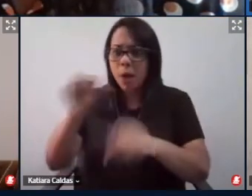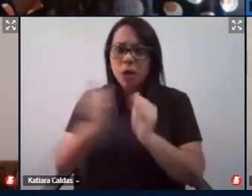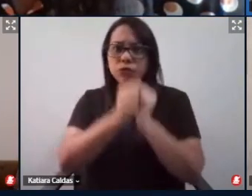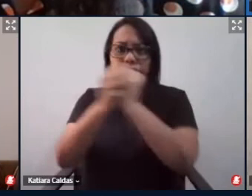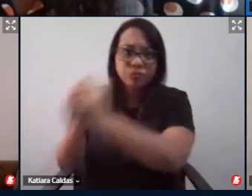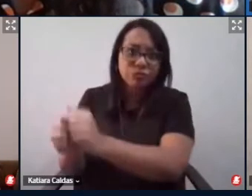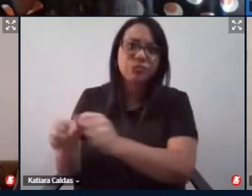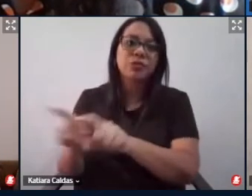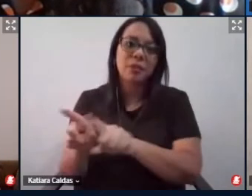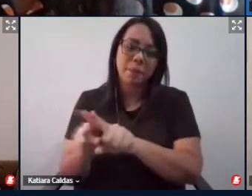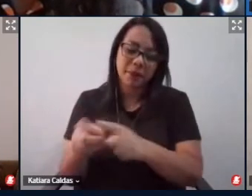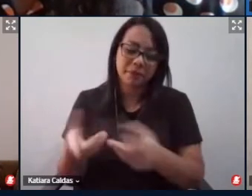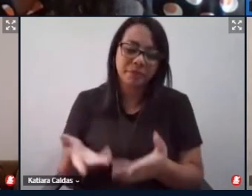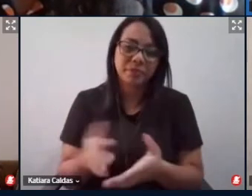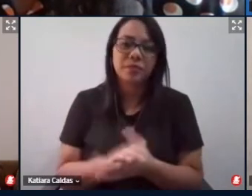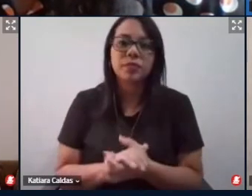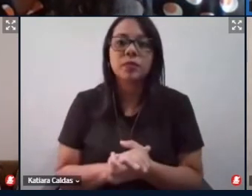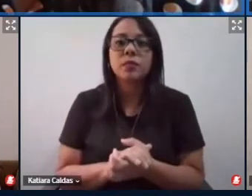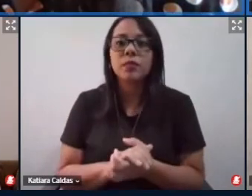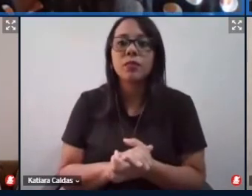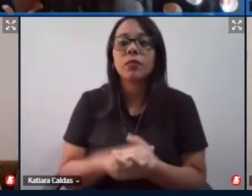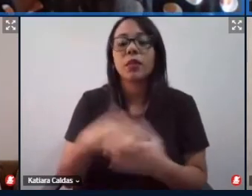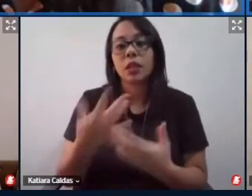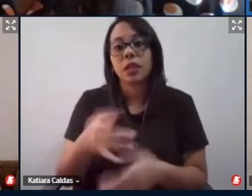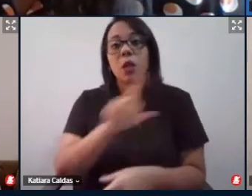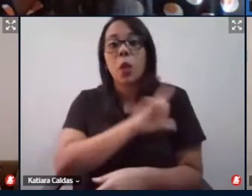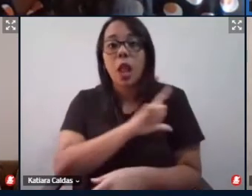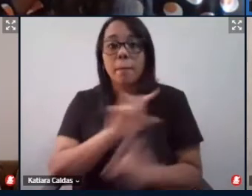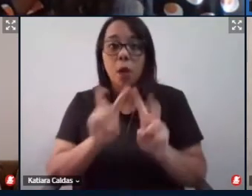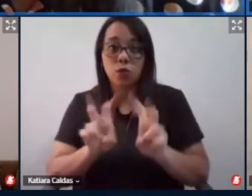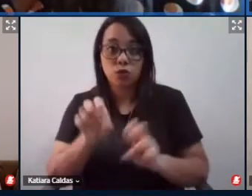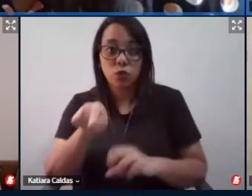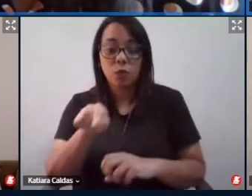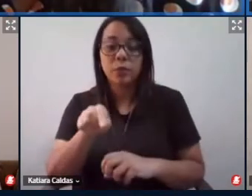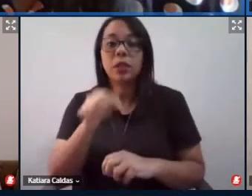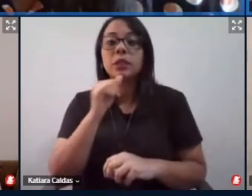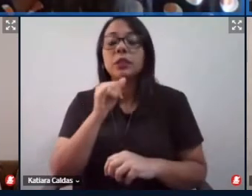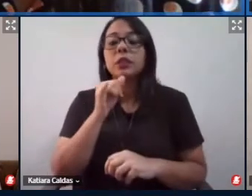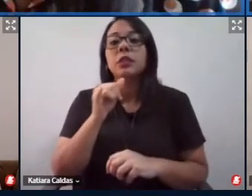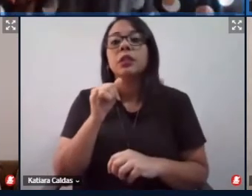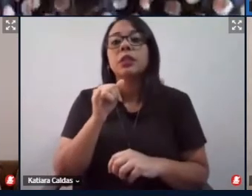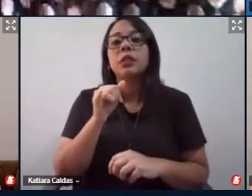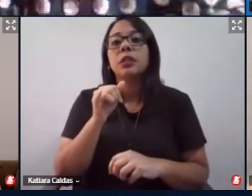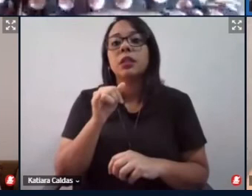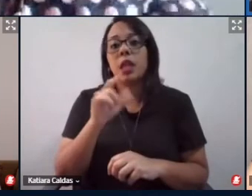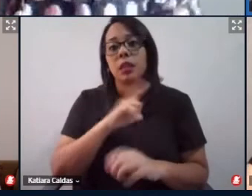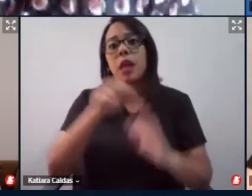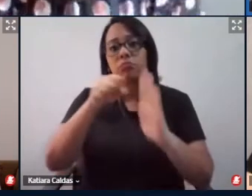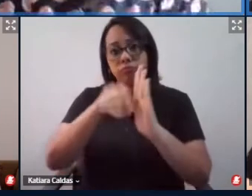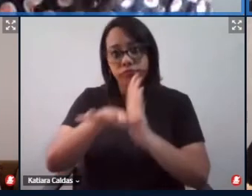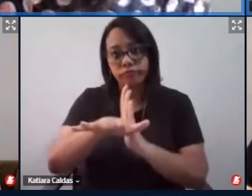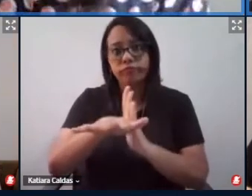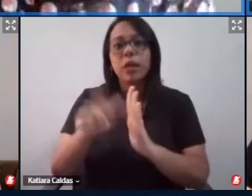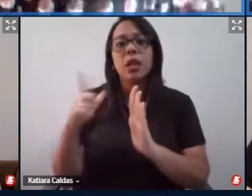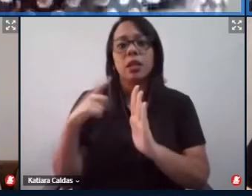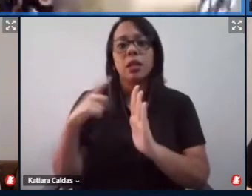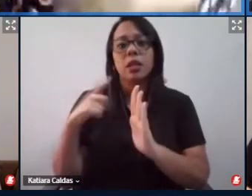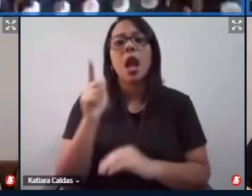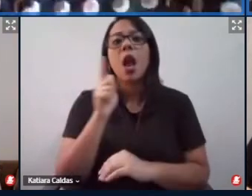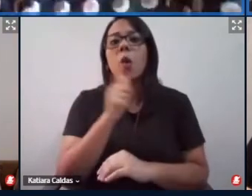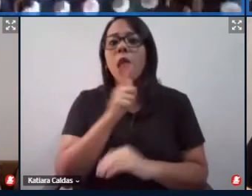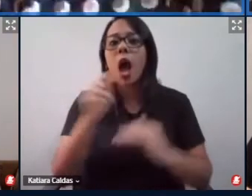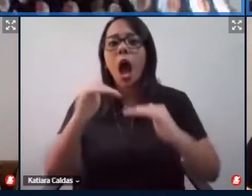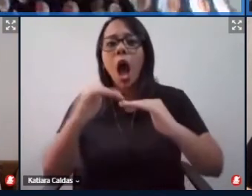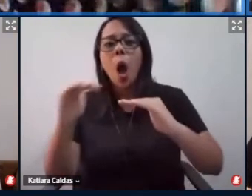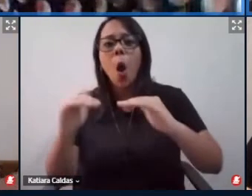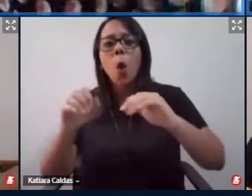é uma coisa. A questão do laboratório, tem um laboratório organizado pelo Glaucio, no subsolo, mas é